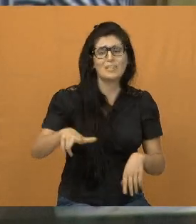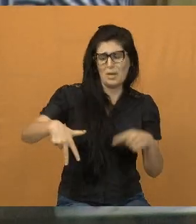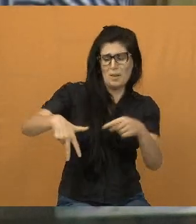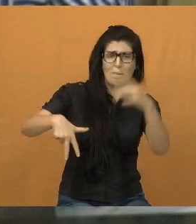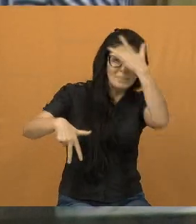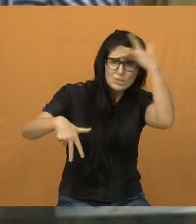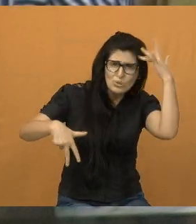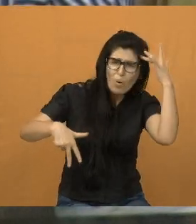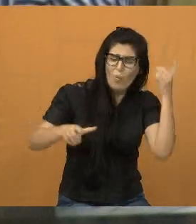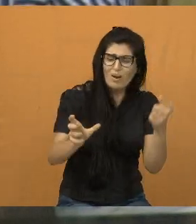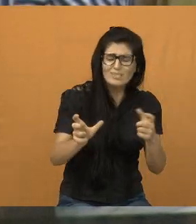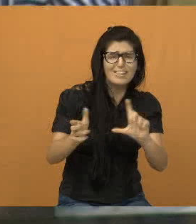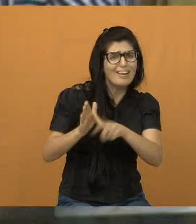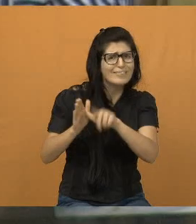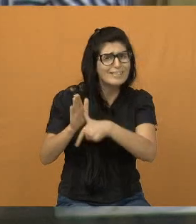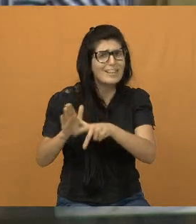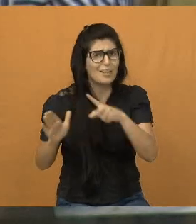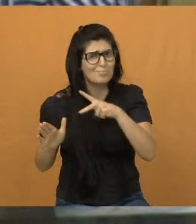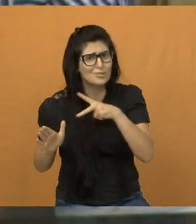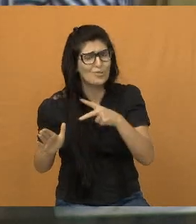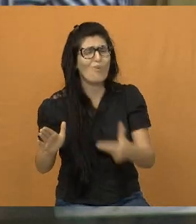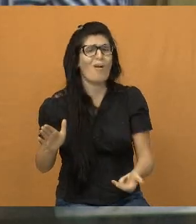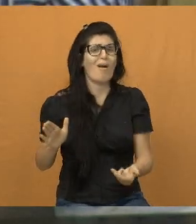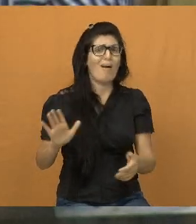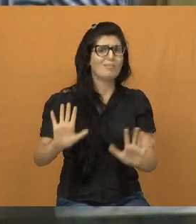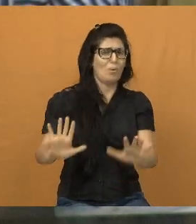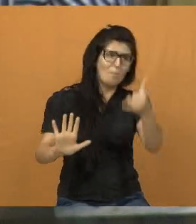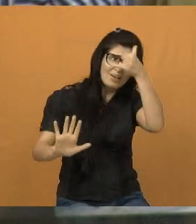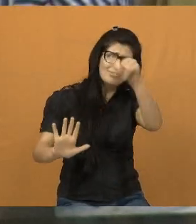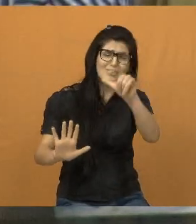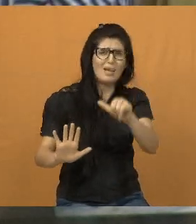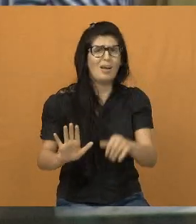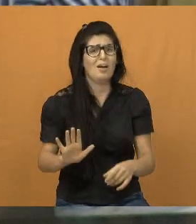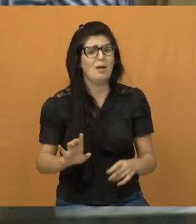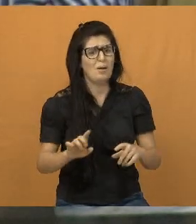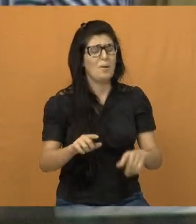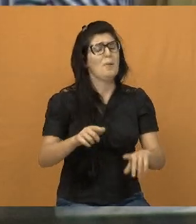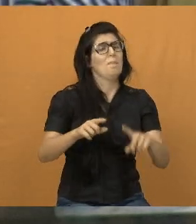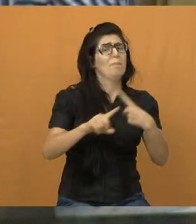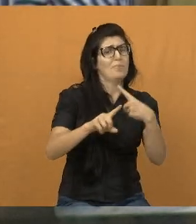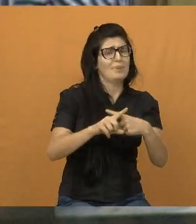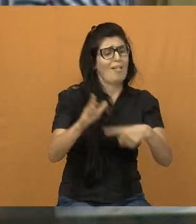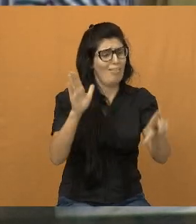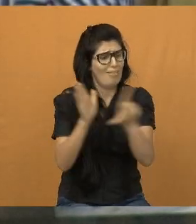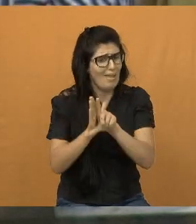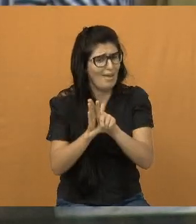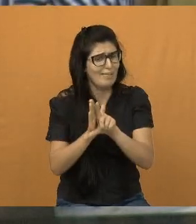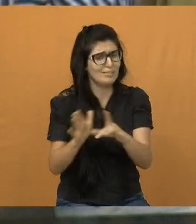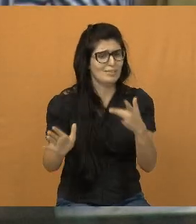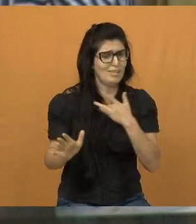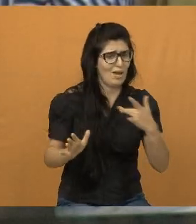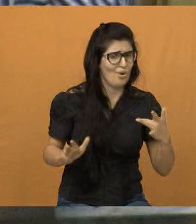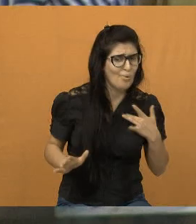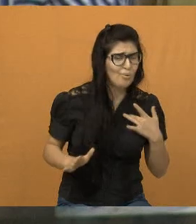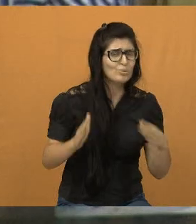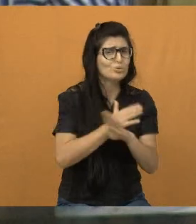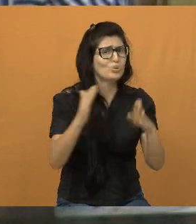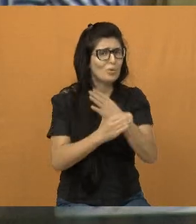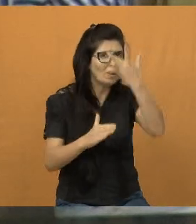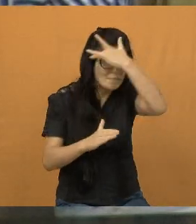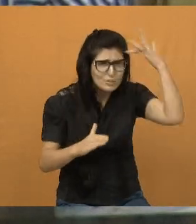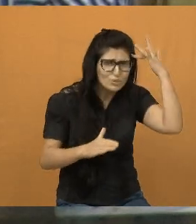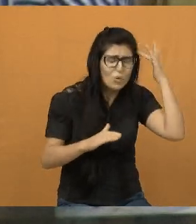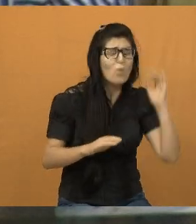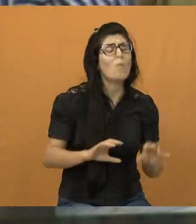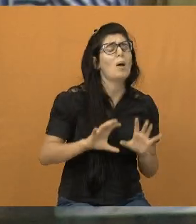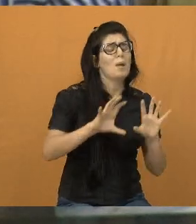com o convênio atrasado e o hospital acaba negando. Hoje, o protocolo do Ministério da Saúde diz que todo paciente recolhido pelo SAMU,